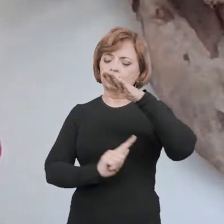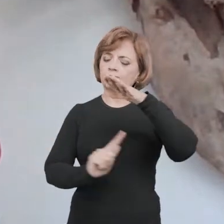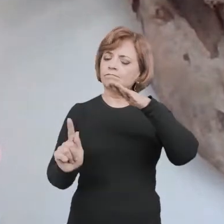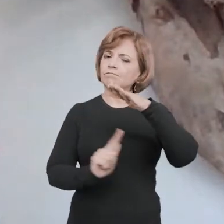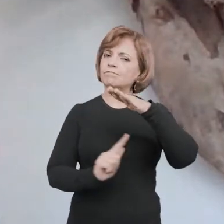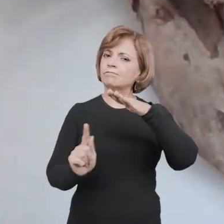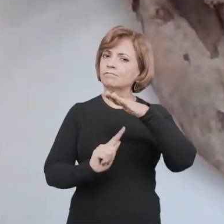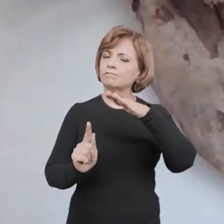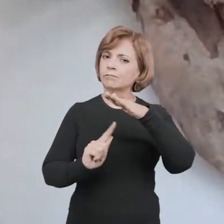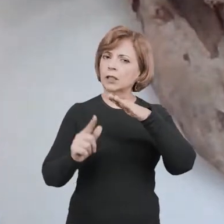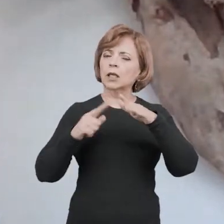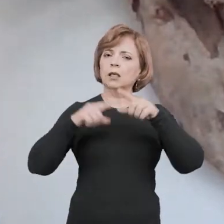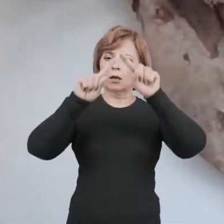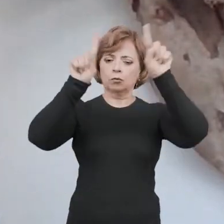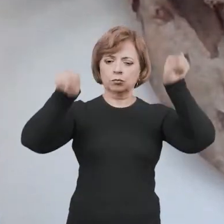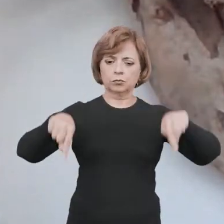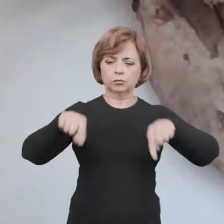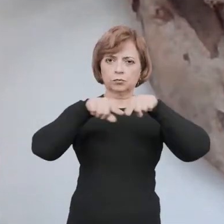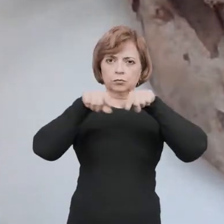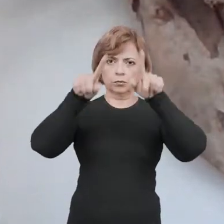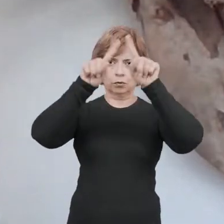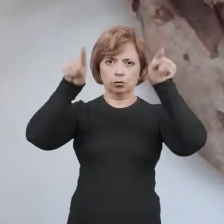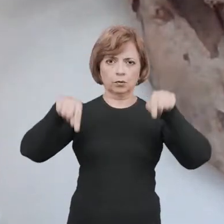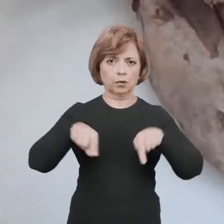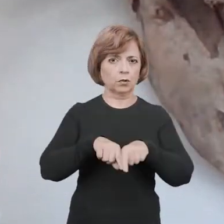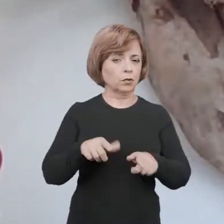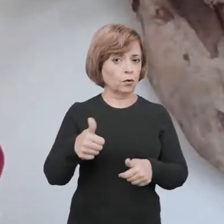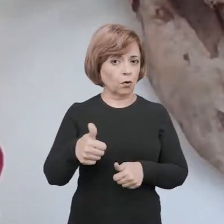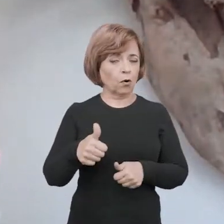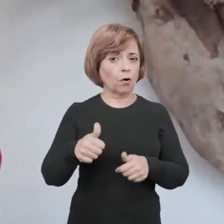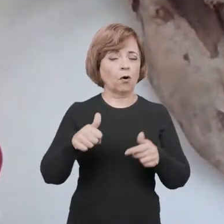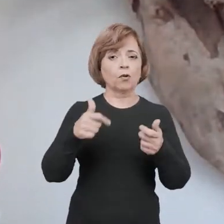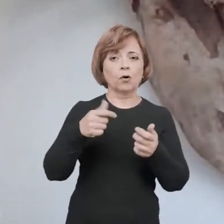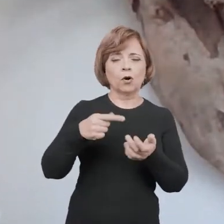do portfólio de projetos e processos